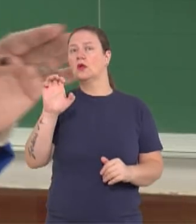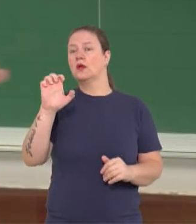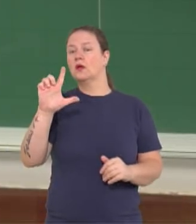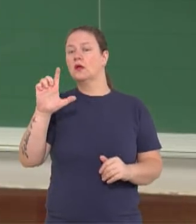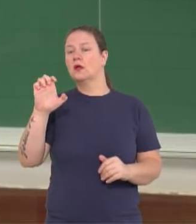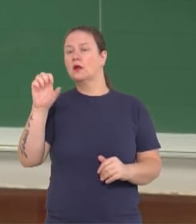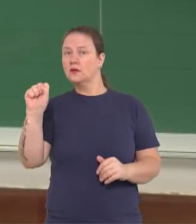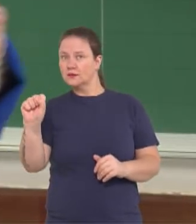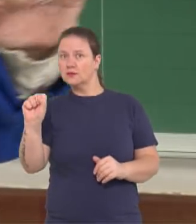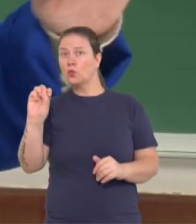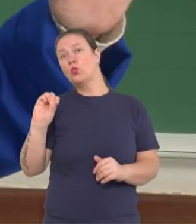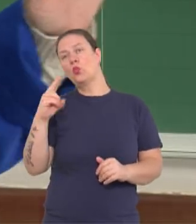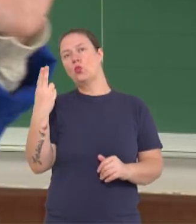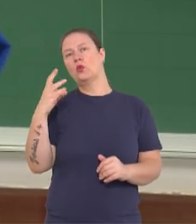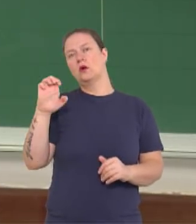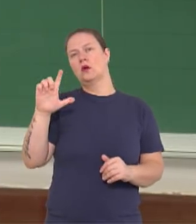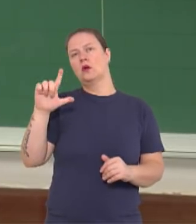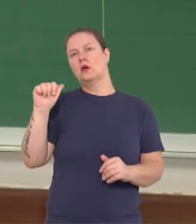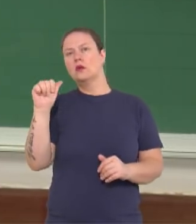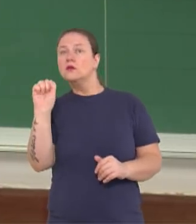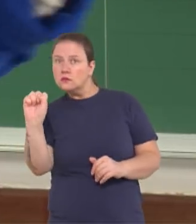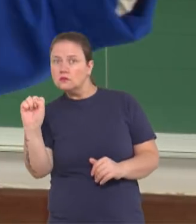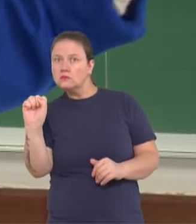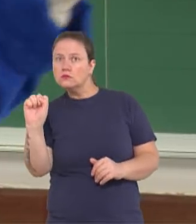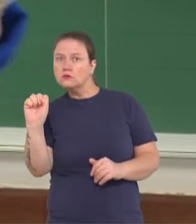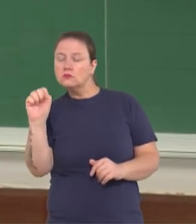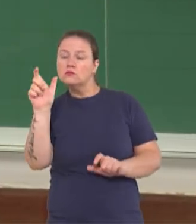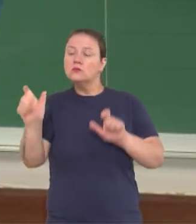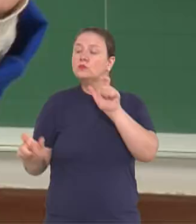que estavam envolvidas no acontecimento que vocês